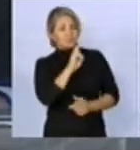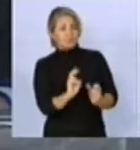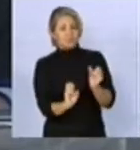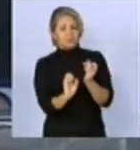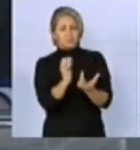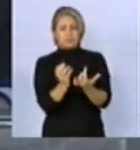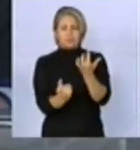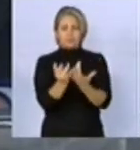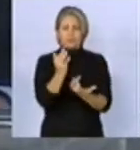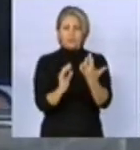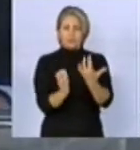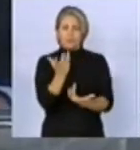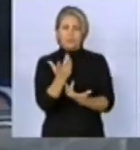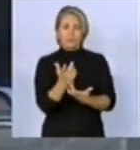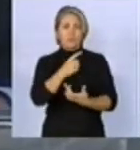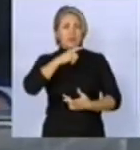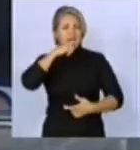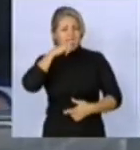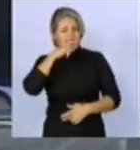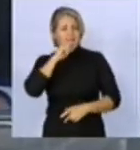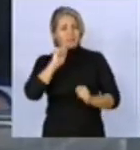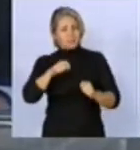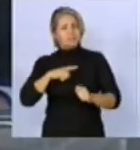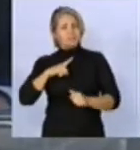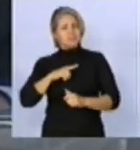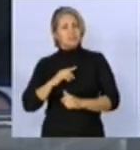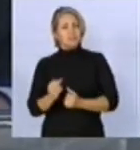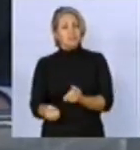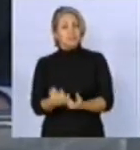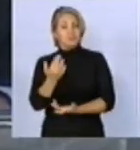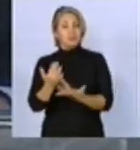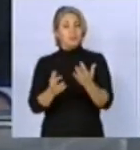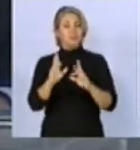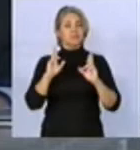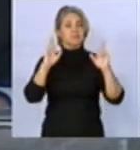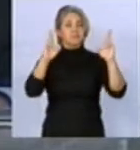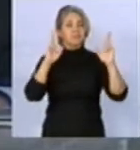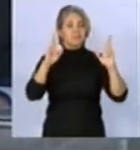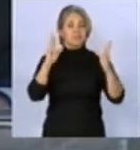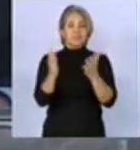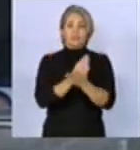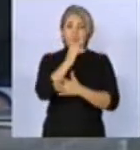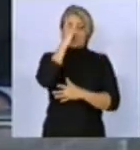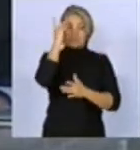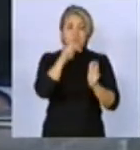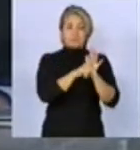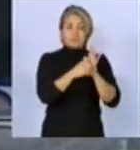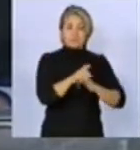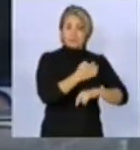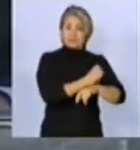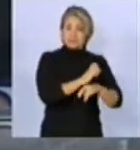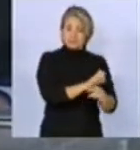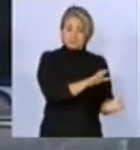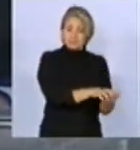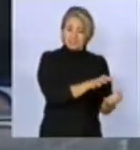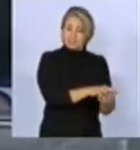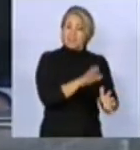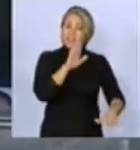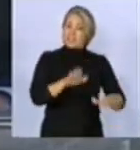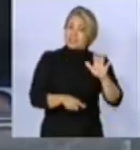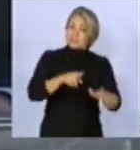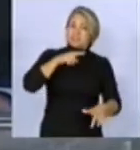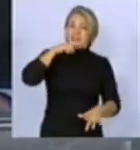a reflexão que pode ser ali o fogo da esperança de muitos pernambucanos que dependem daquela sua Caninha